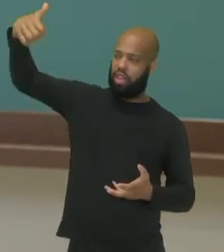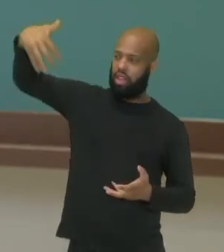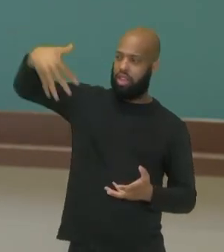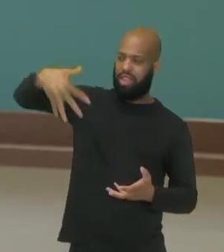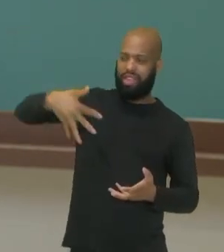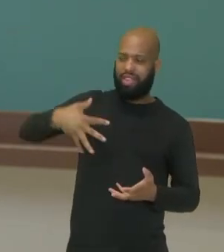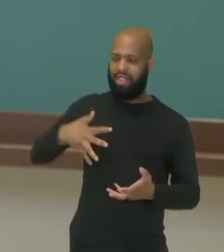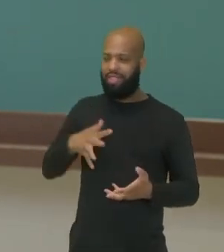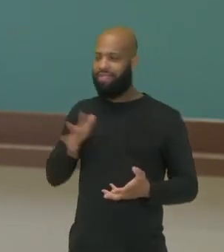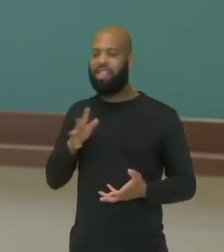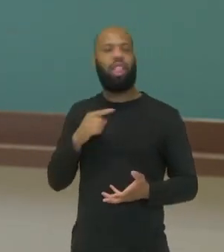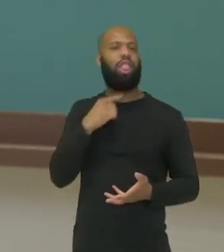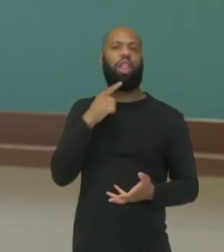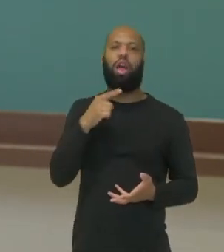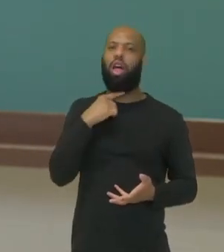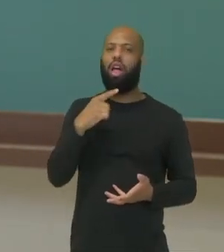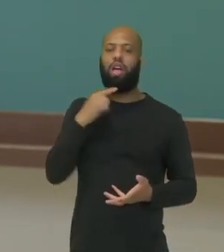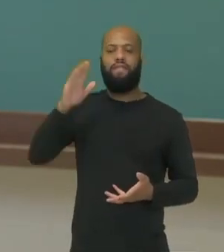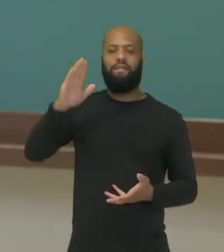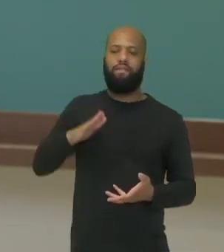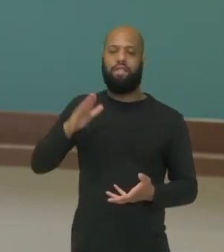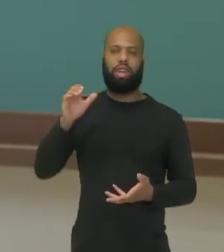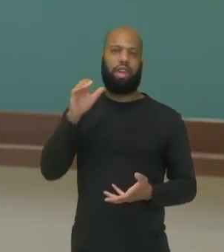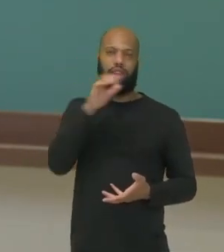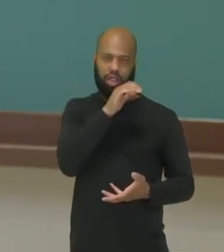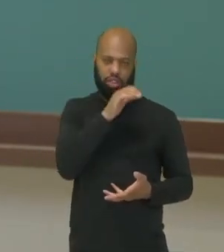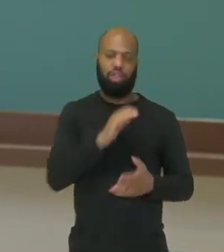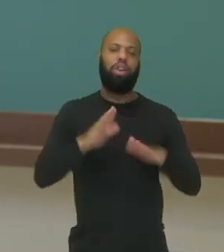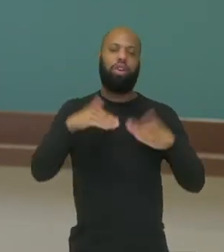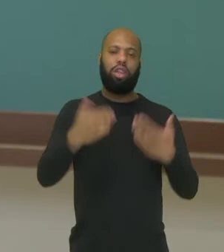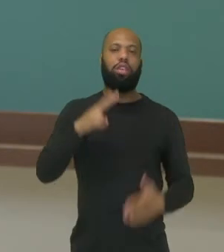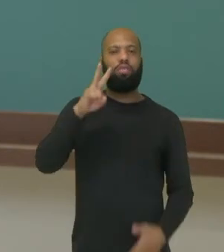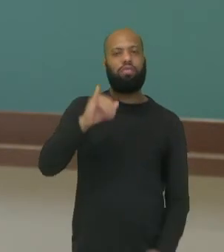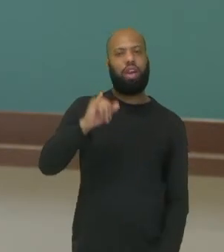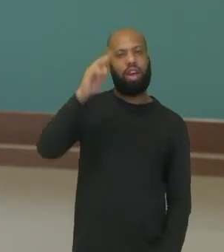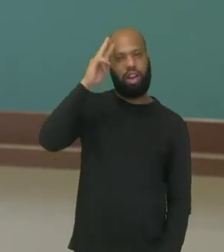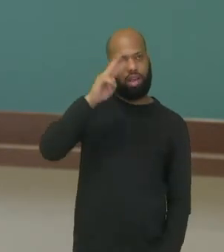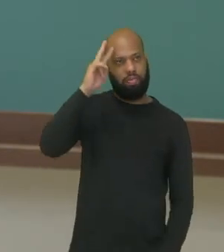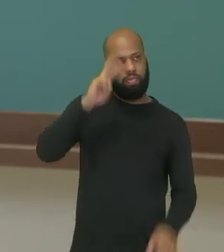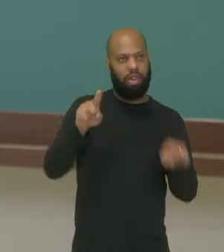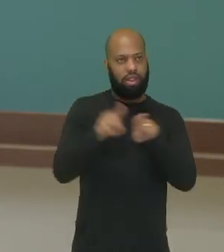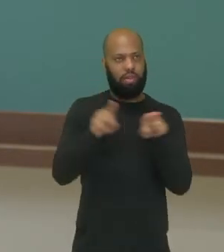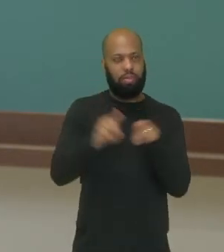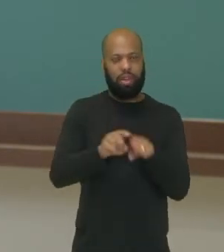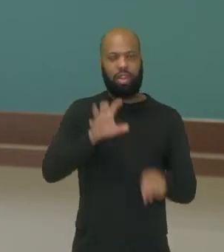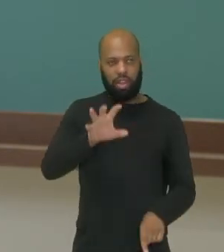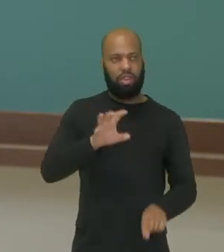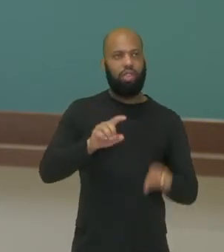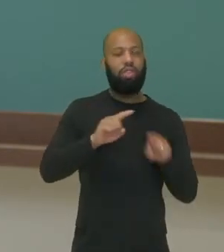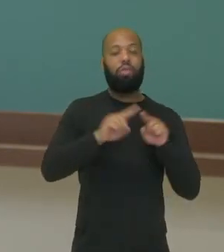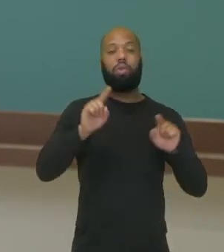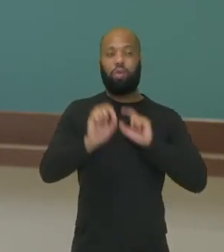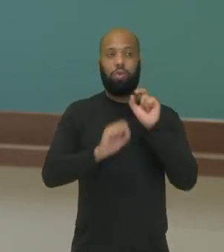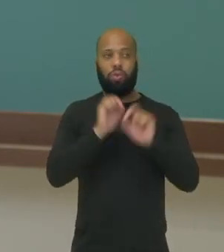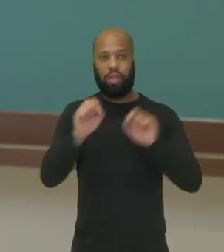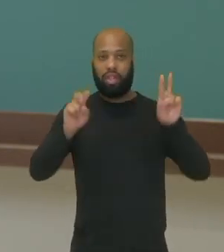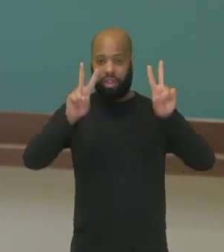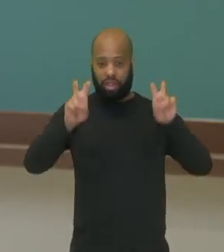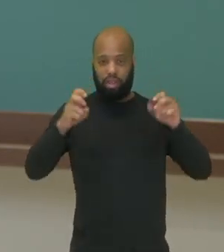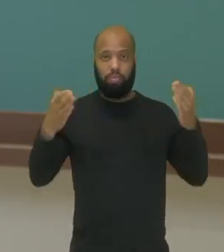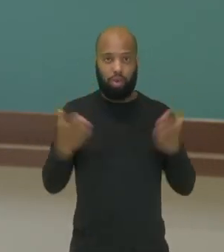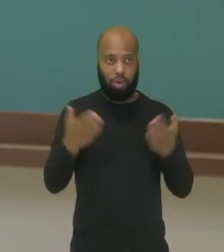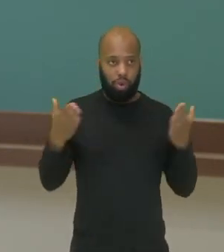ouvido falar com certeza sobre isso. Então a gente vai relembrar um pouquinho mais disso aí. Nós lembrando que nós estamos numa aula